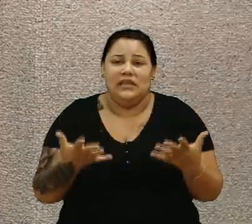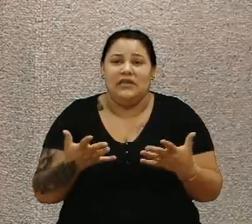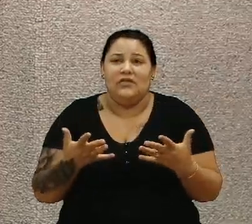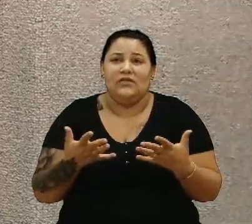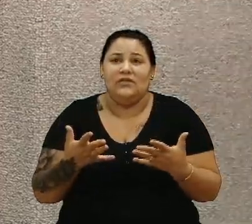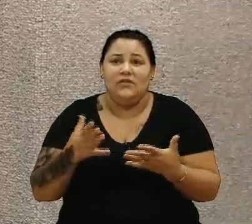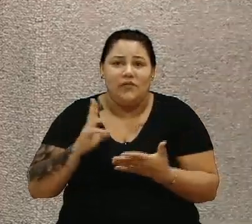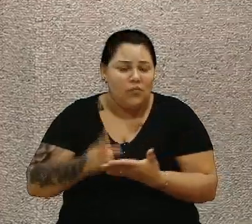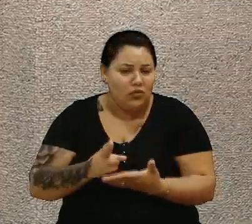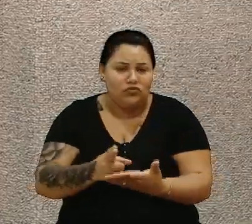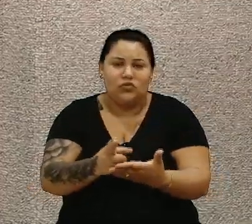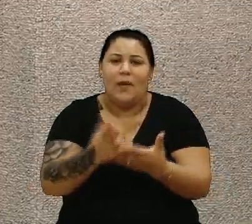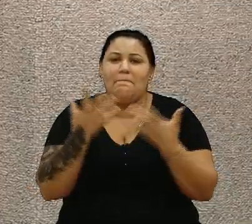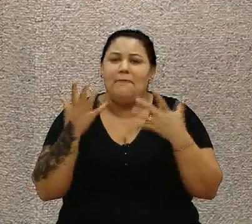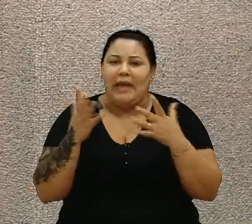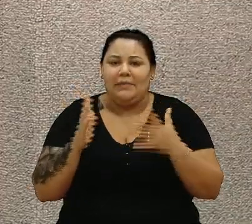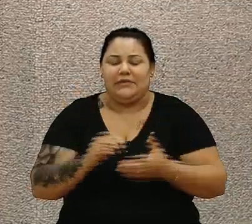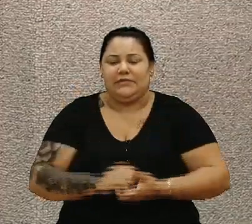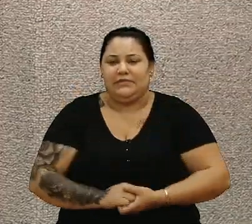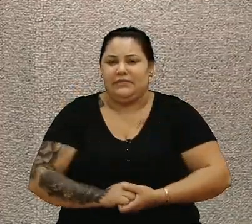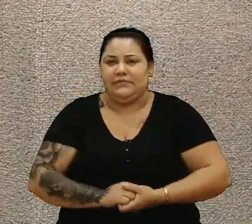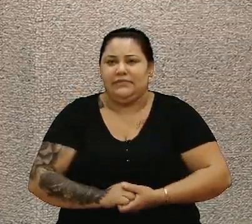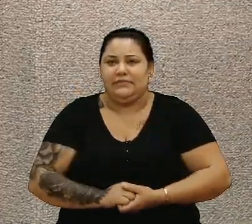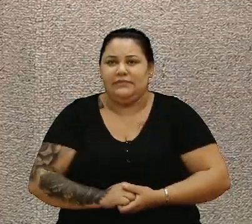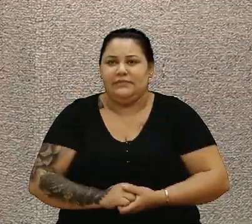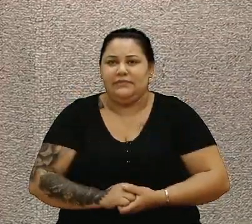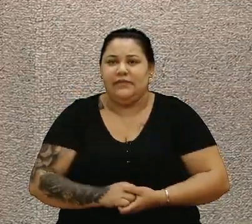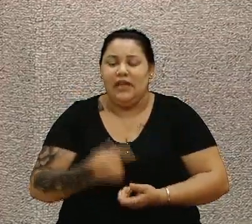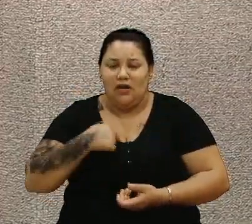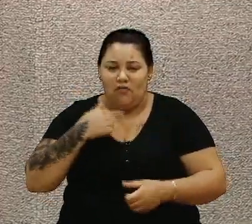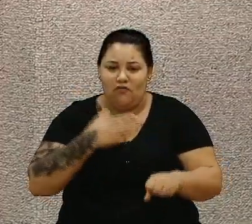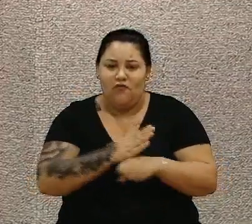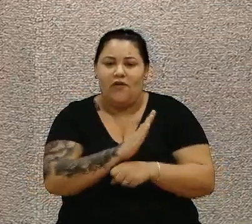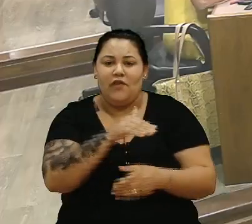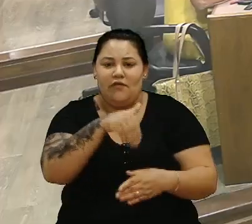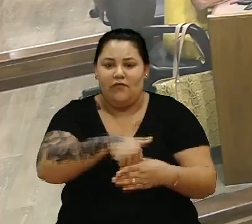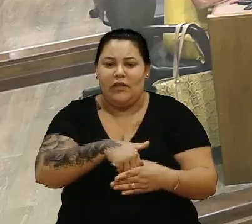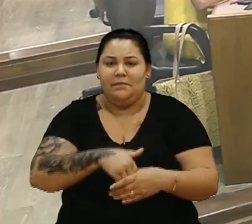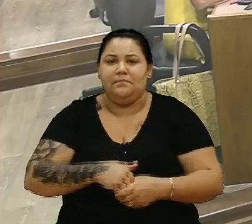vereador. Parabéns. Você é favorável. Obrigado, vereador